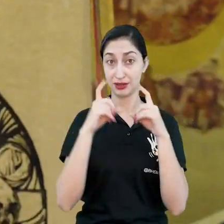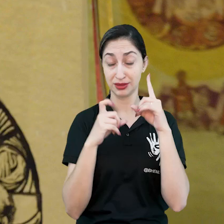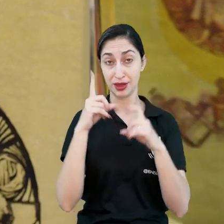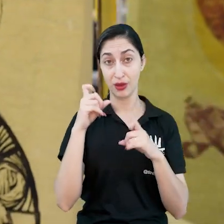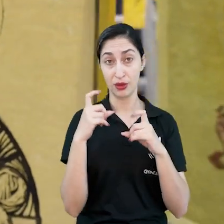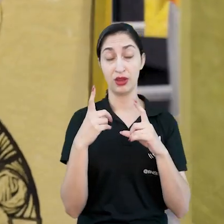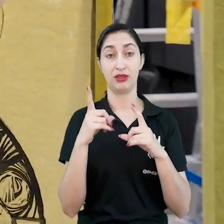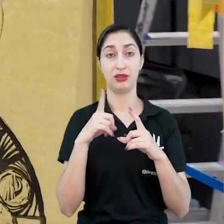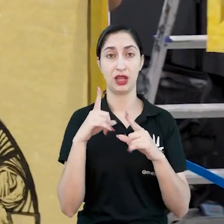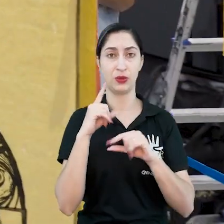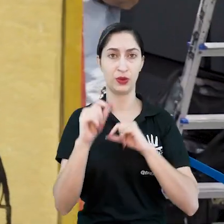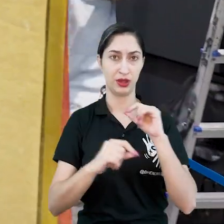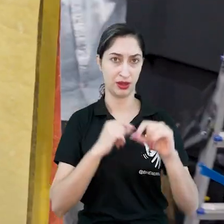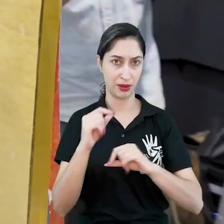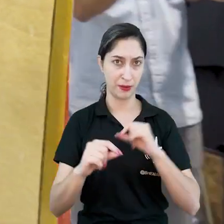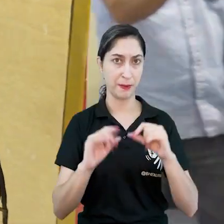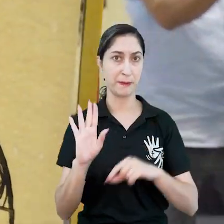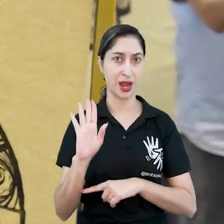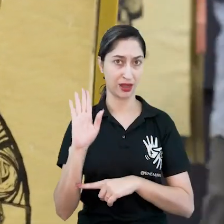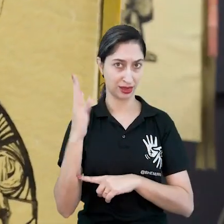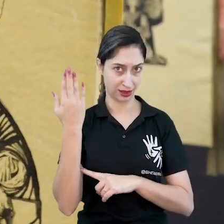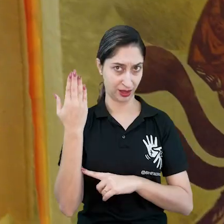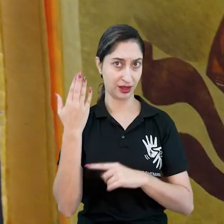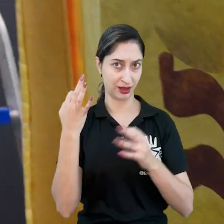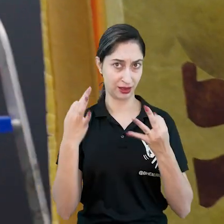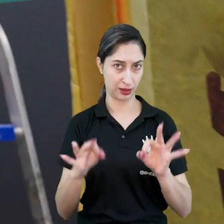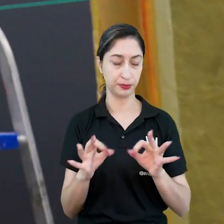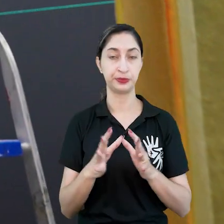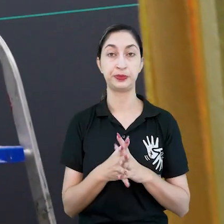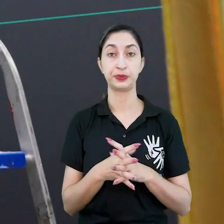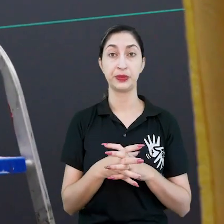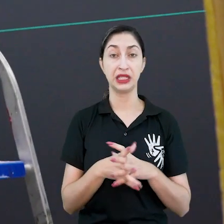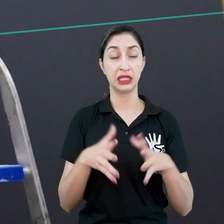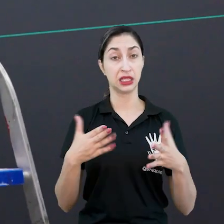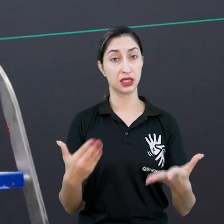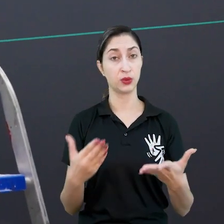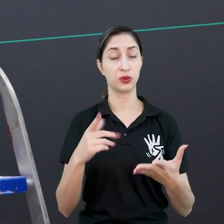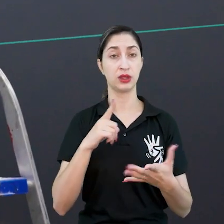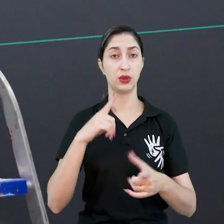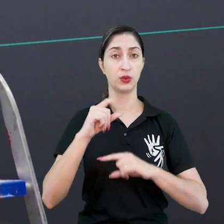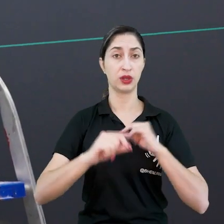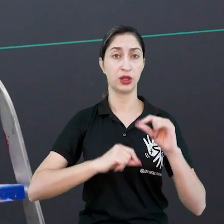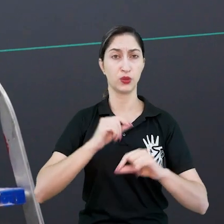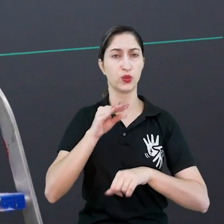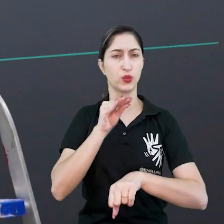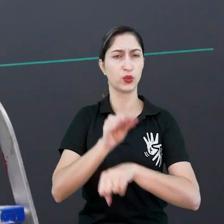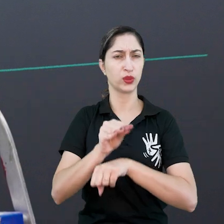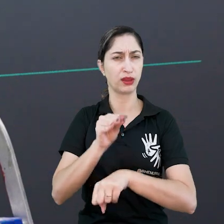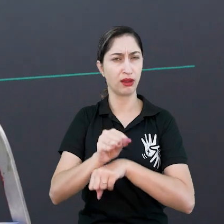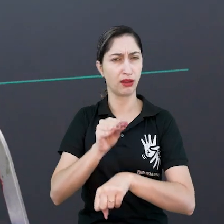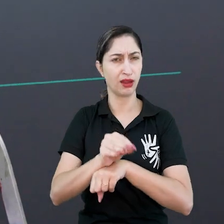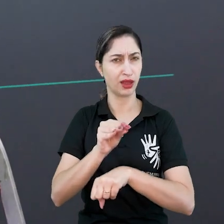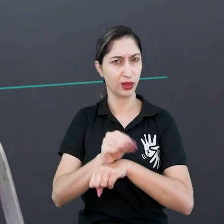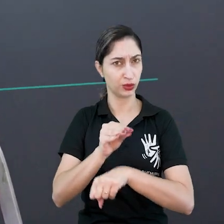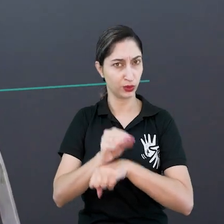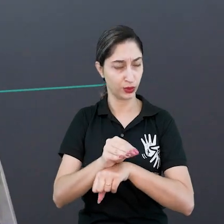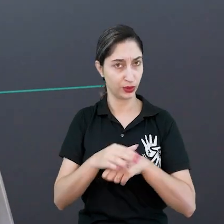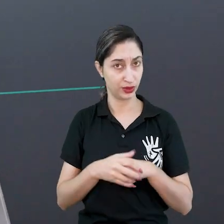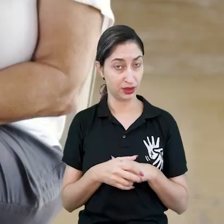foram feitas em cima de uma madeira, né? Tá entalhando uma madeira. Então tem ali um apuro, um